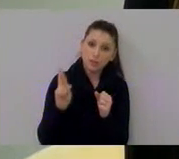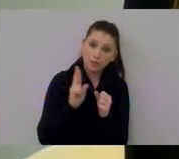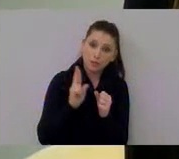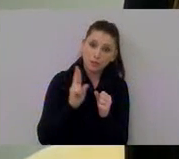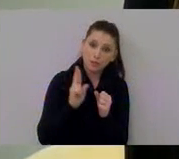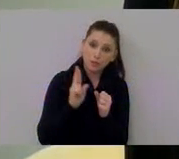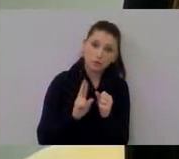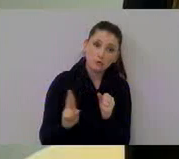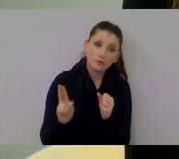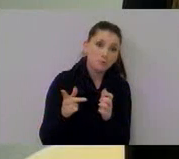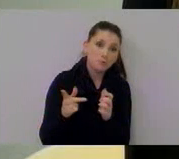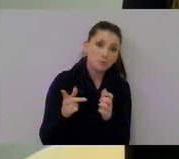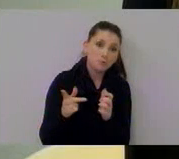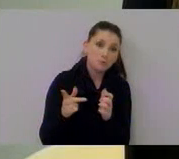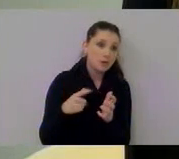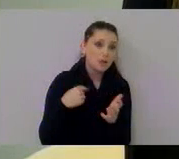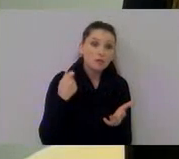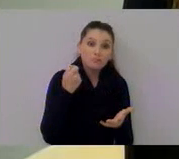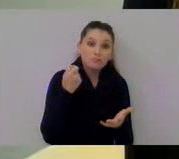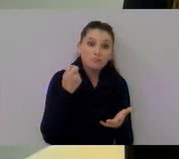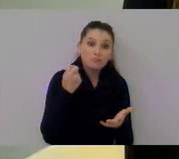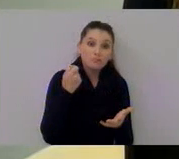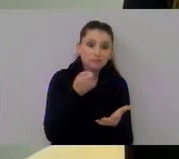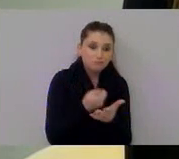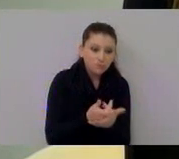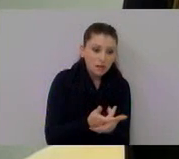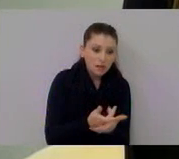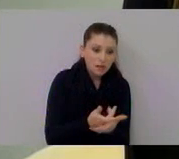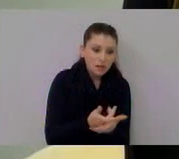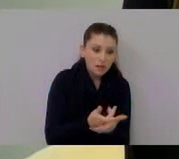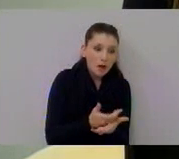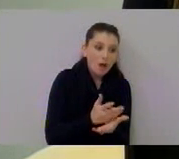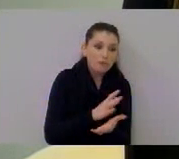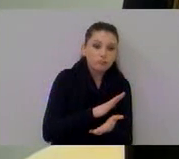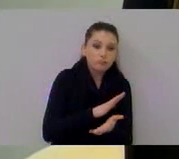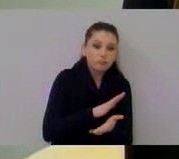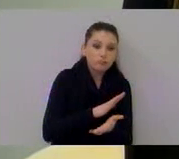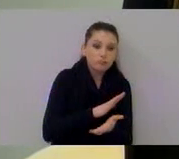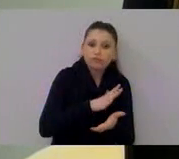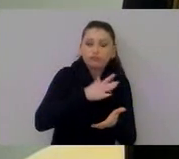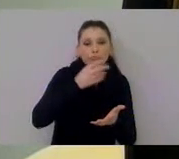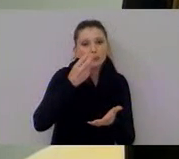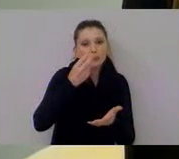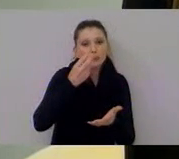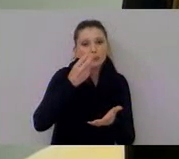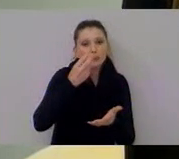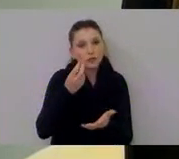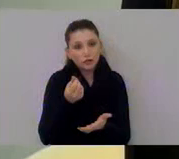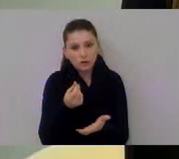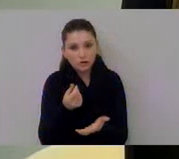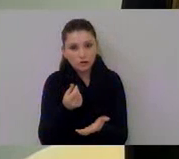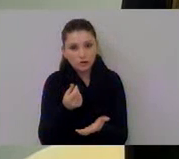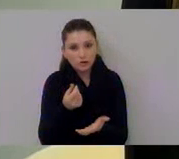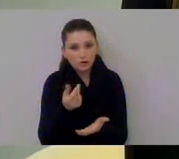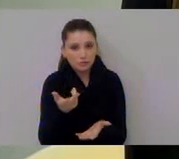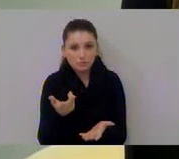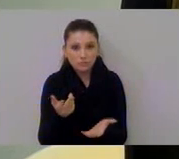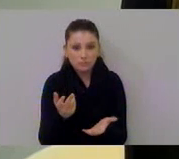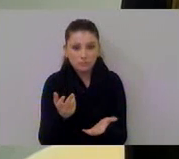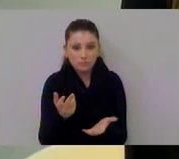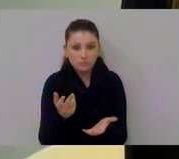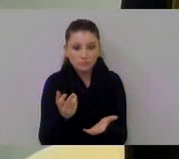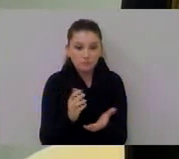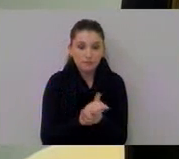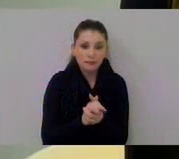valores públicos em coisas que já foram feitas anteriormente, como as